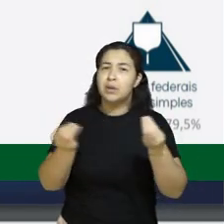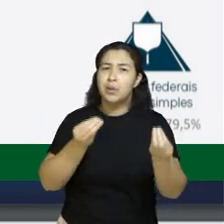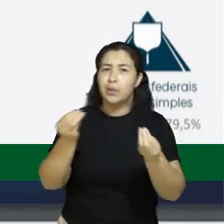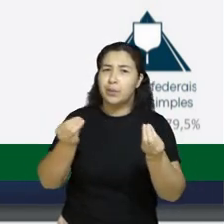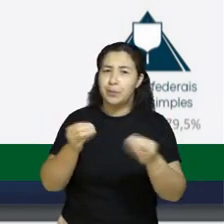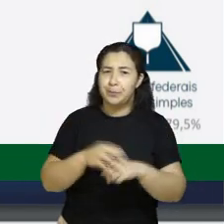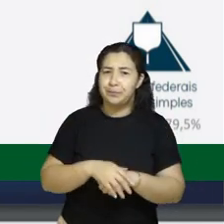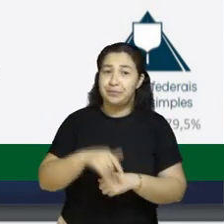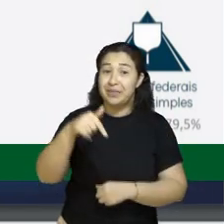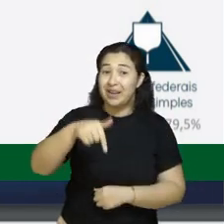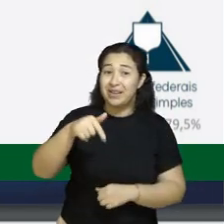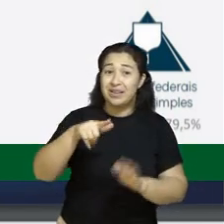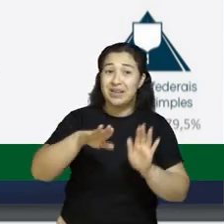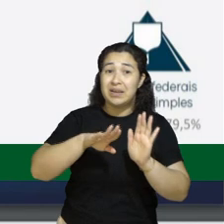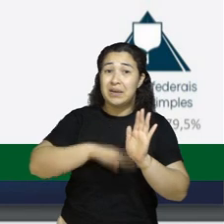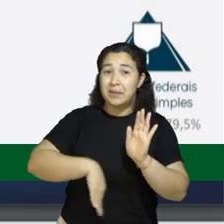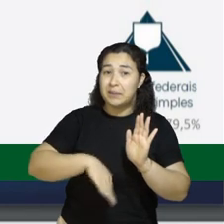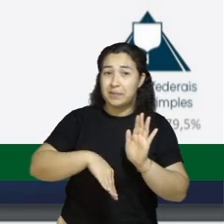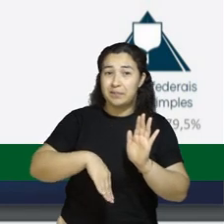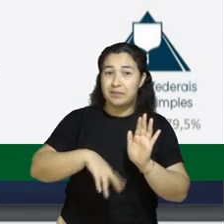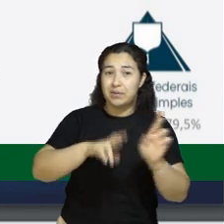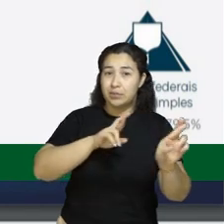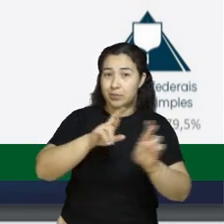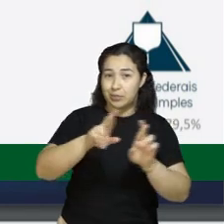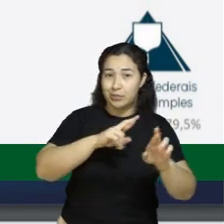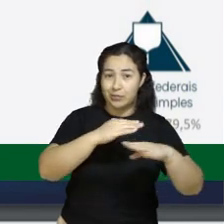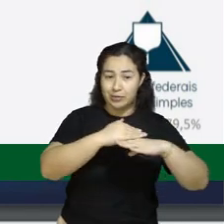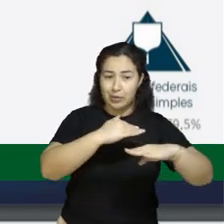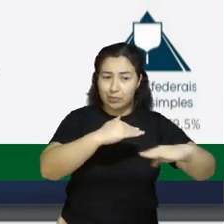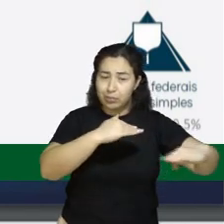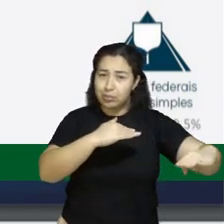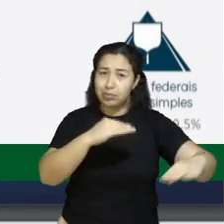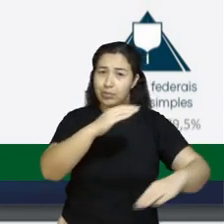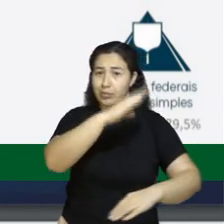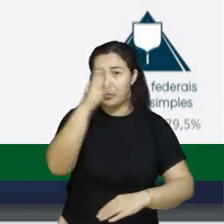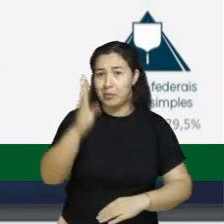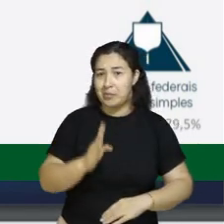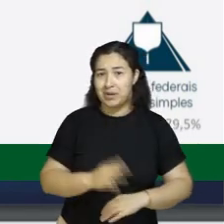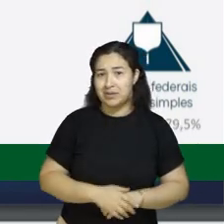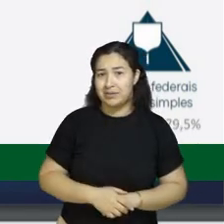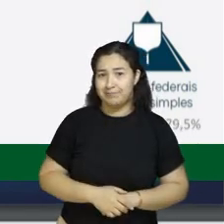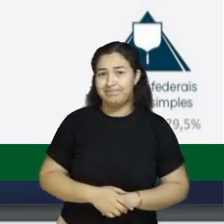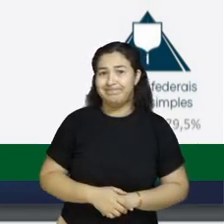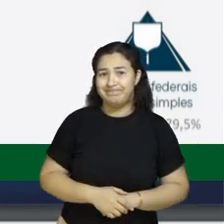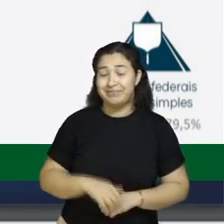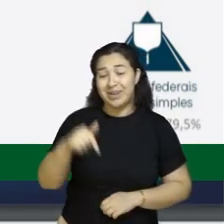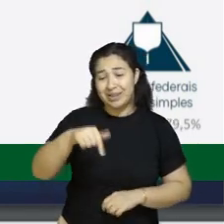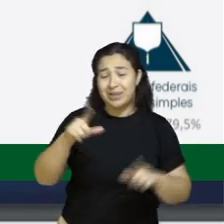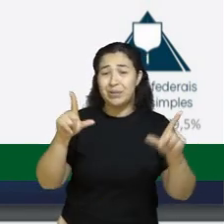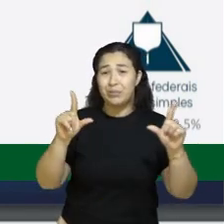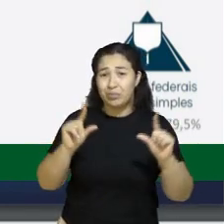Santa Catarina tem a menor malha pavimentada do Brasil. E dessa menor malha, 79,5% das rodovias